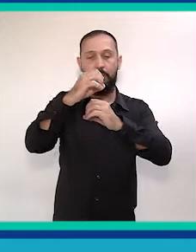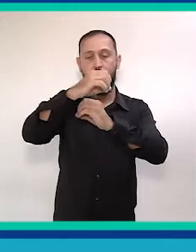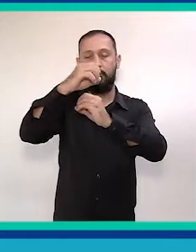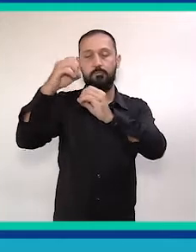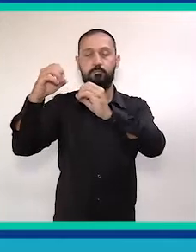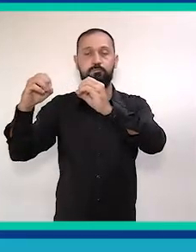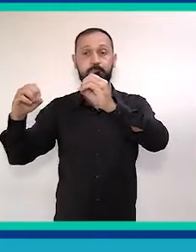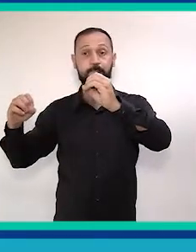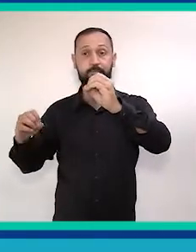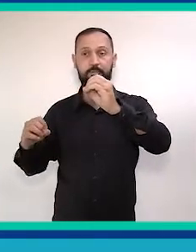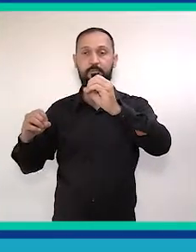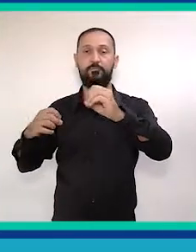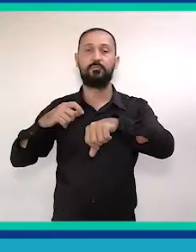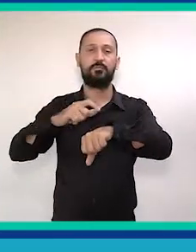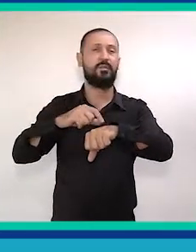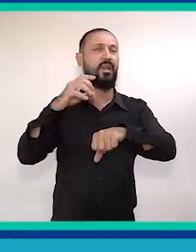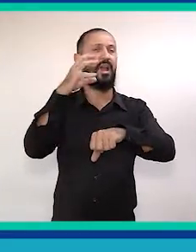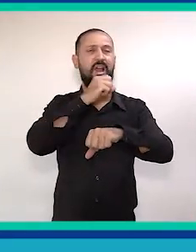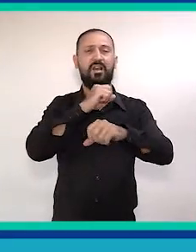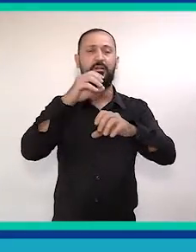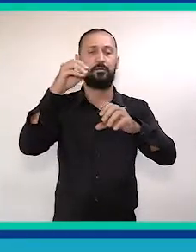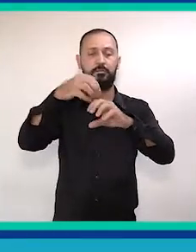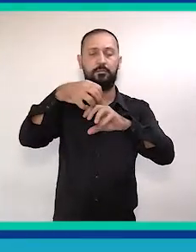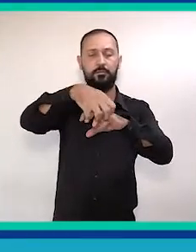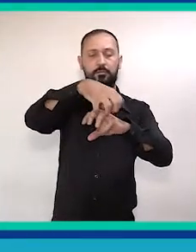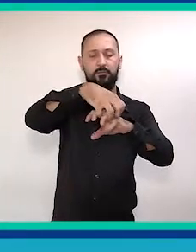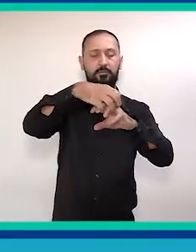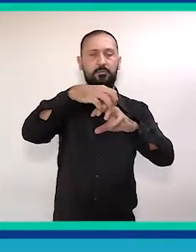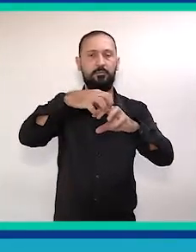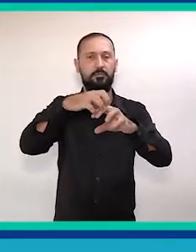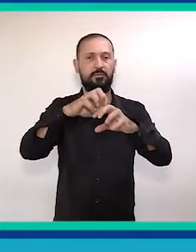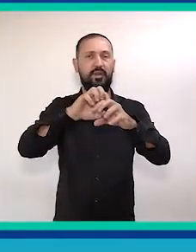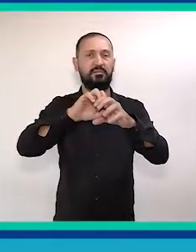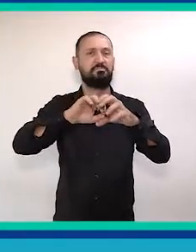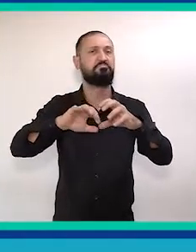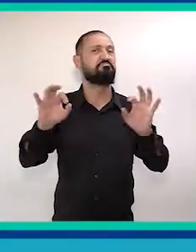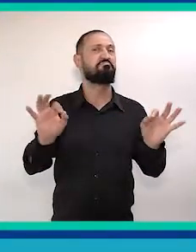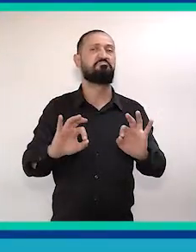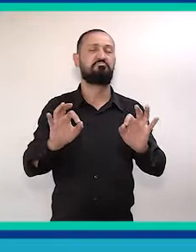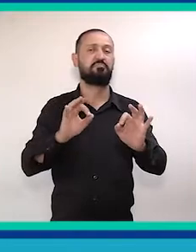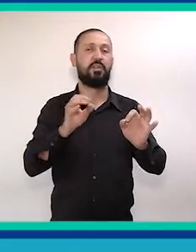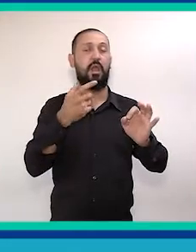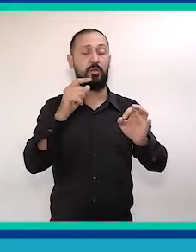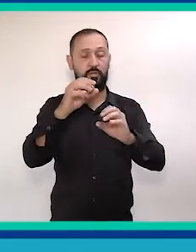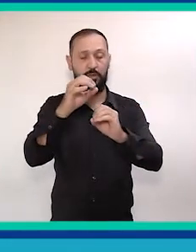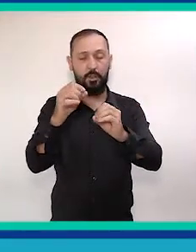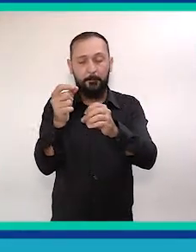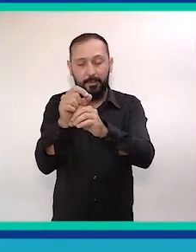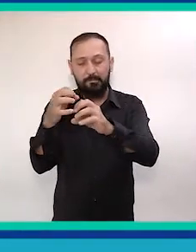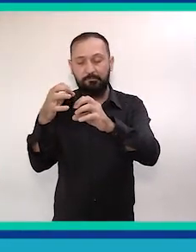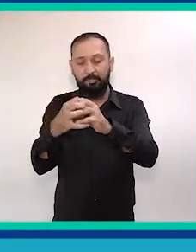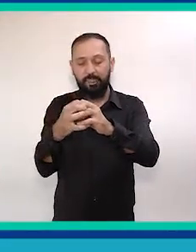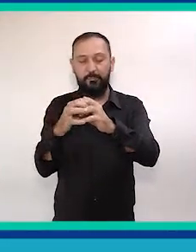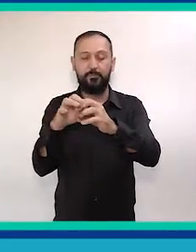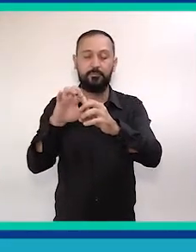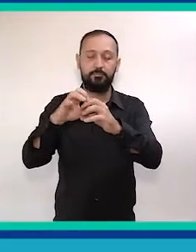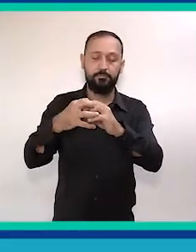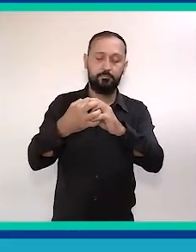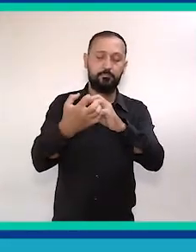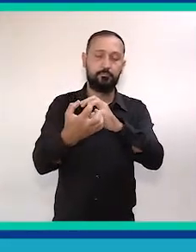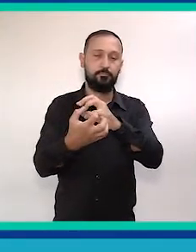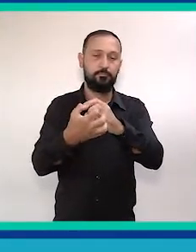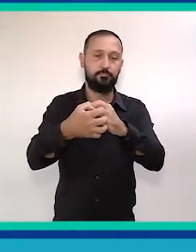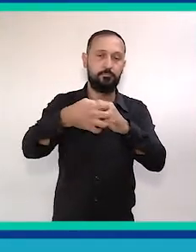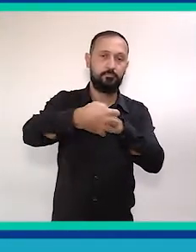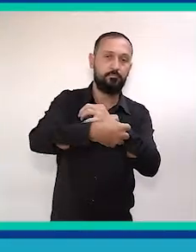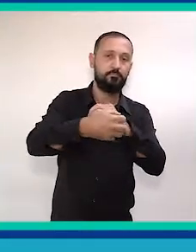onde as moléculas grandes não ficam perdendo tempo dentro da minha resina de cromatografia e as moléculas pequenas